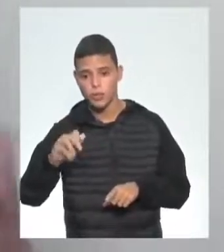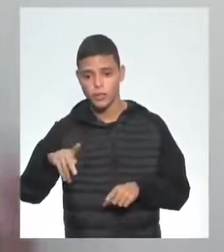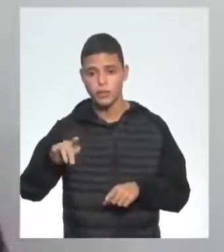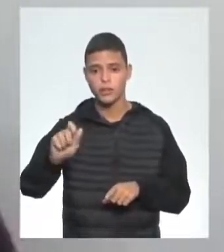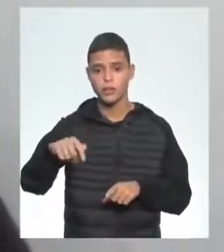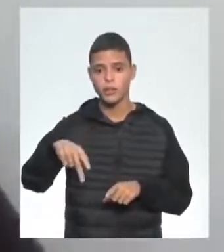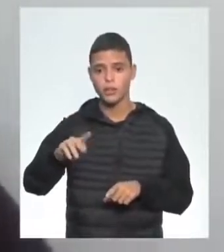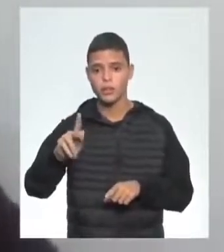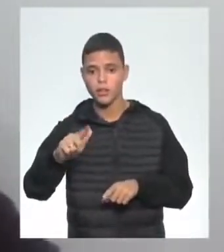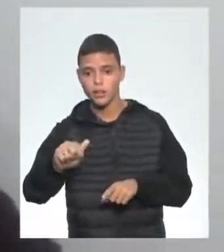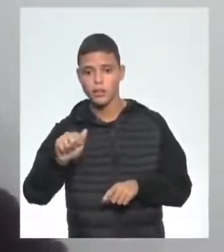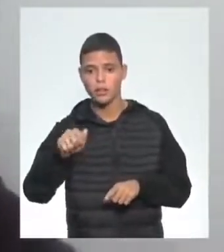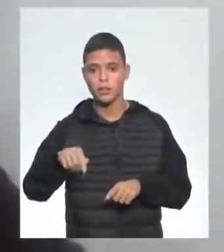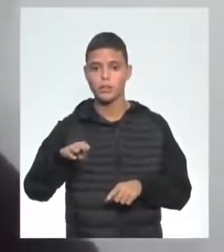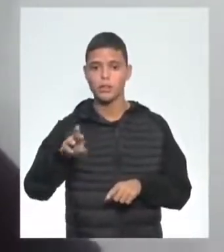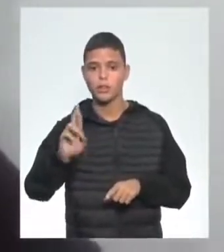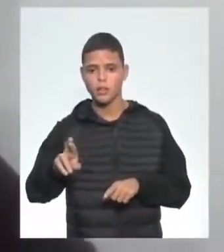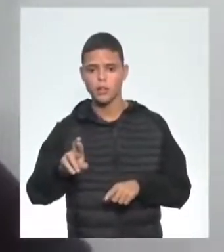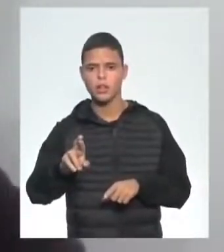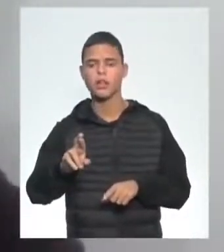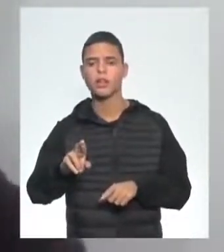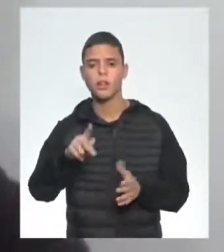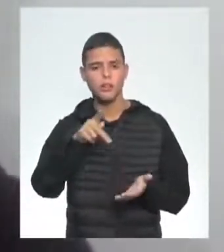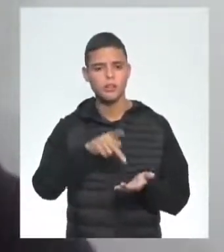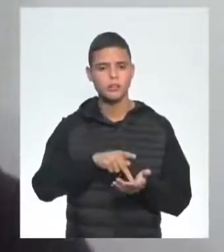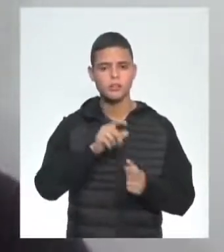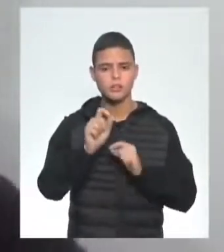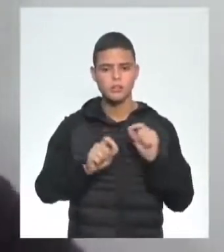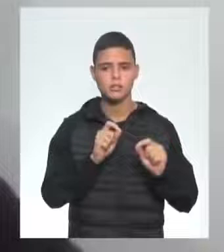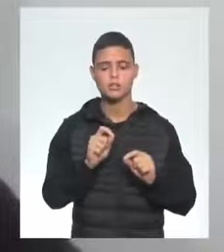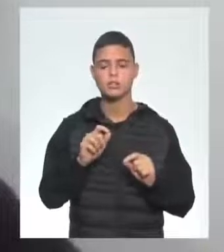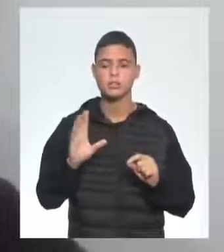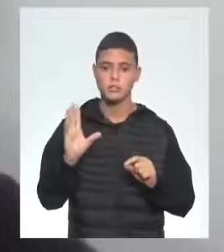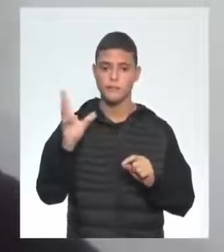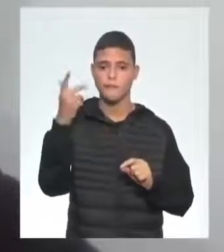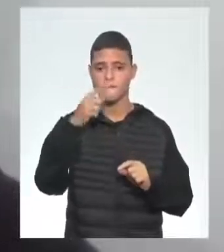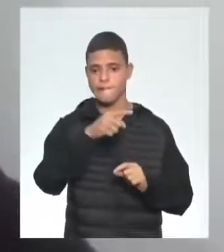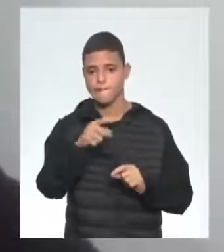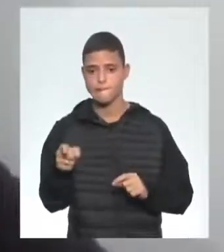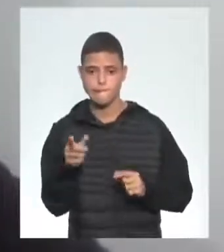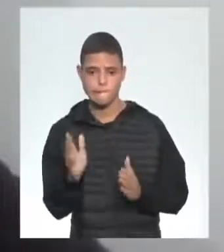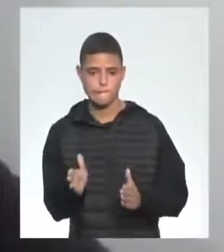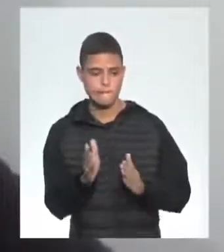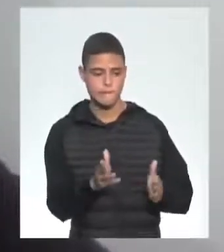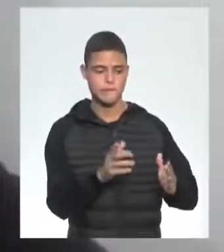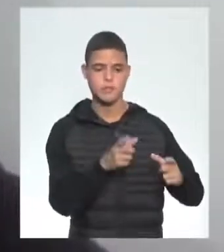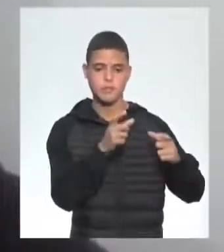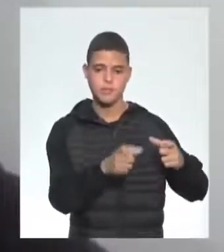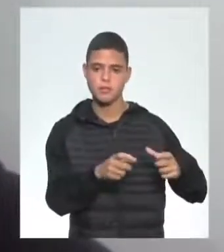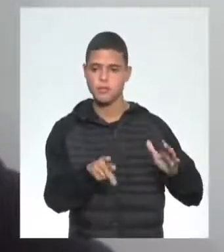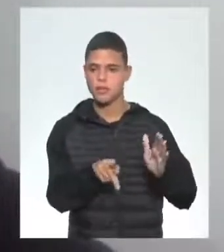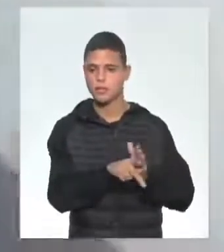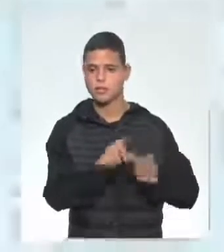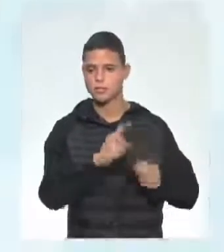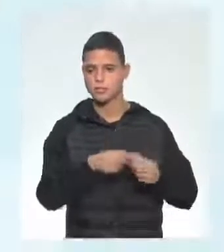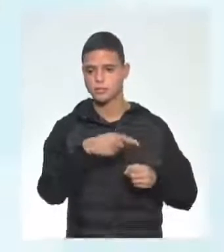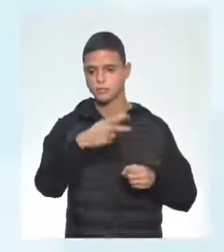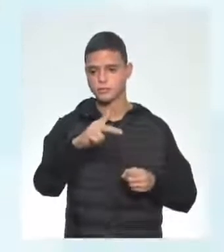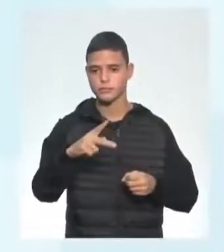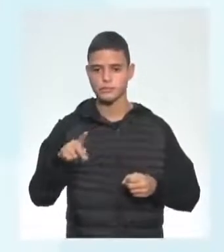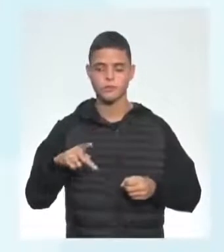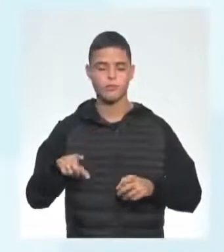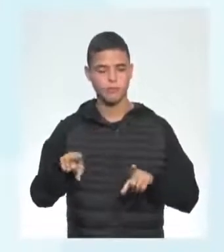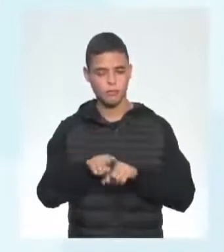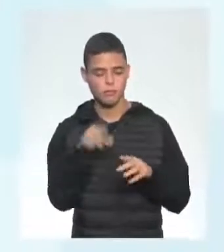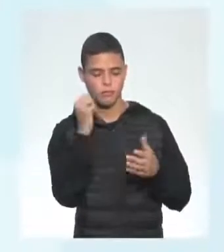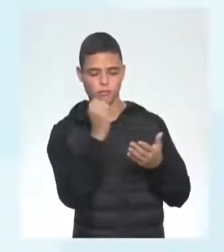CMSP_EM, com professor. O que é um relato? Algo que aconteceu com você em algum lugar da sua cidade e marcou de alguma forma